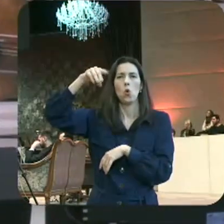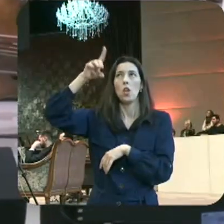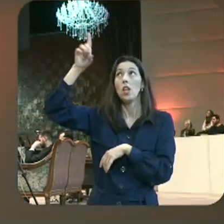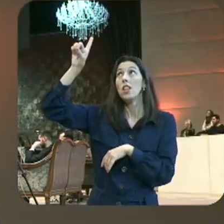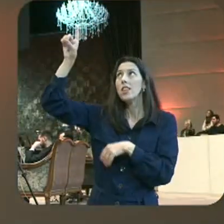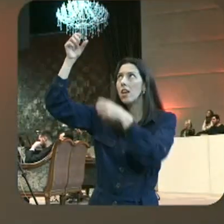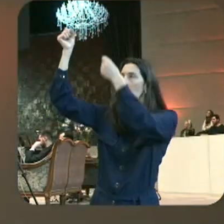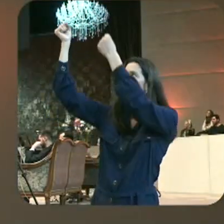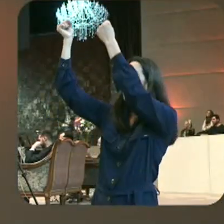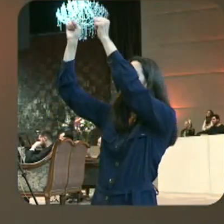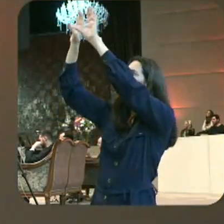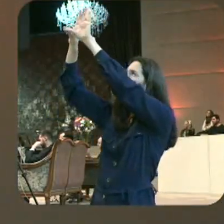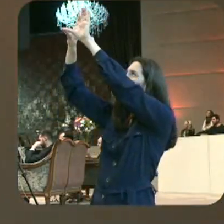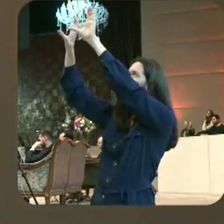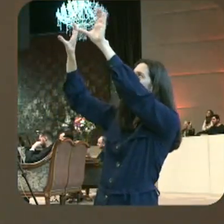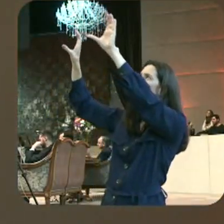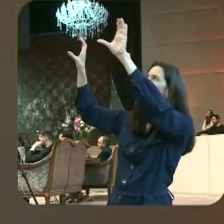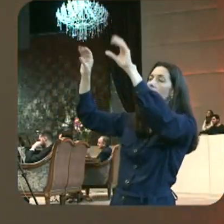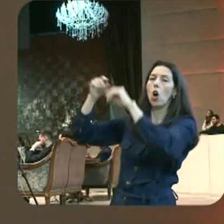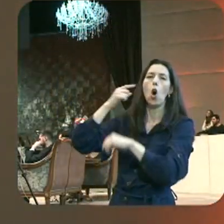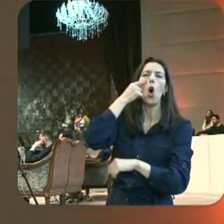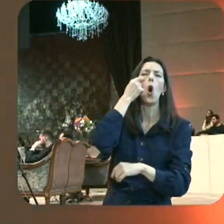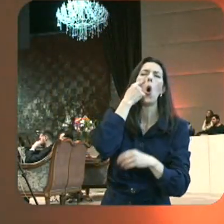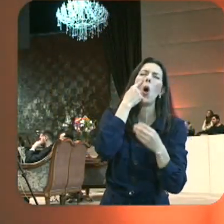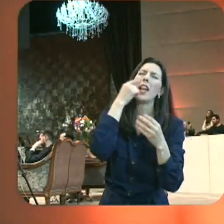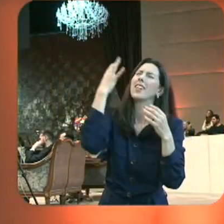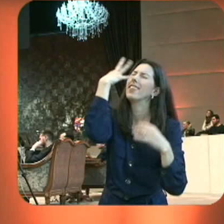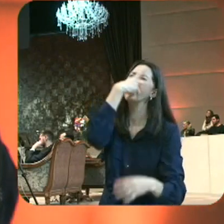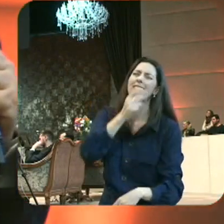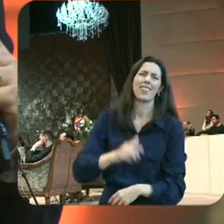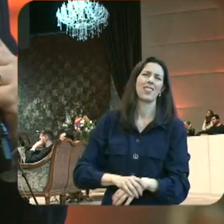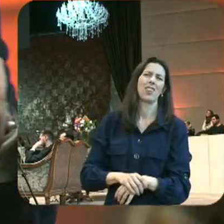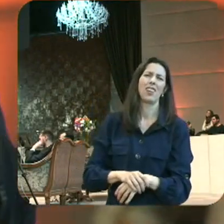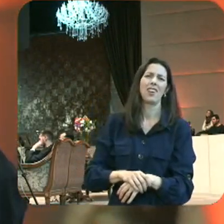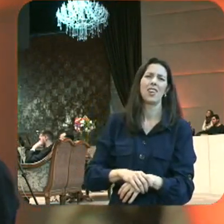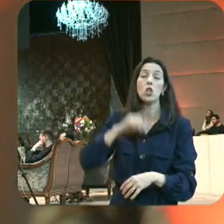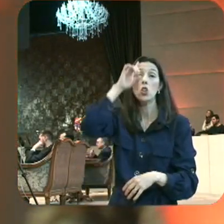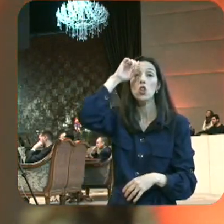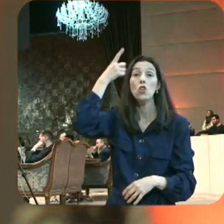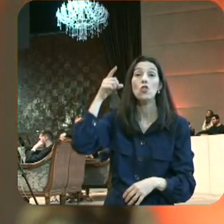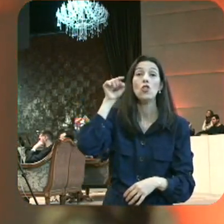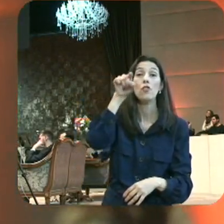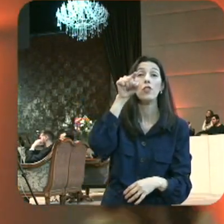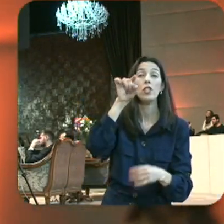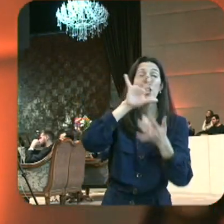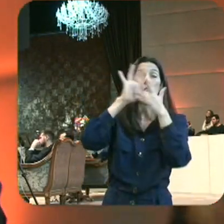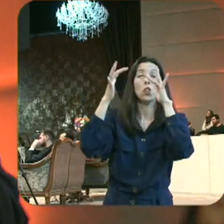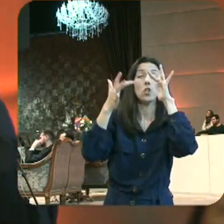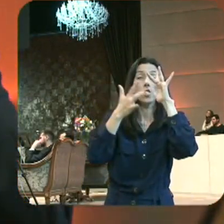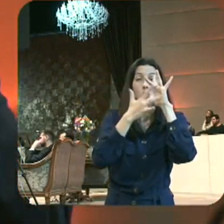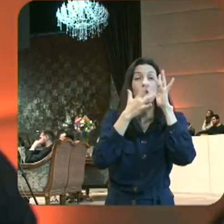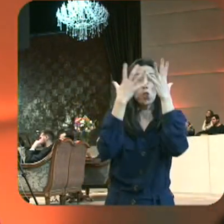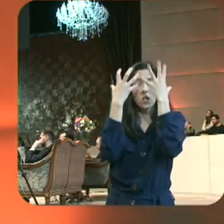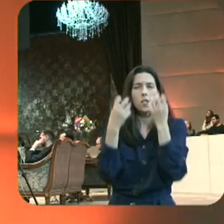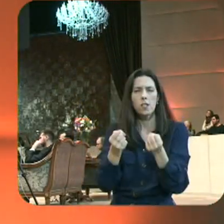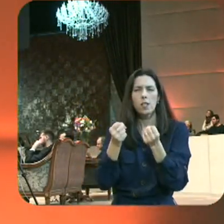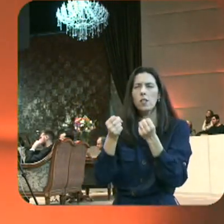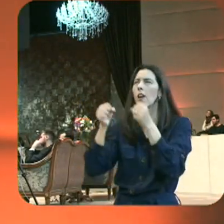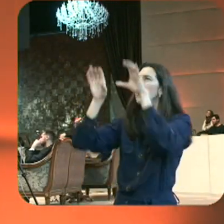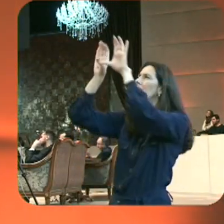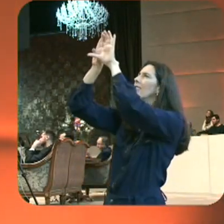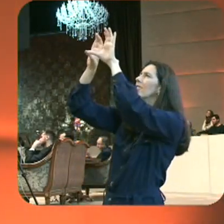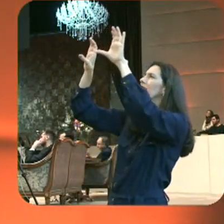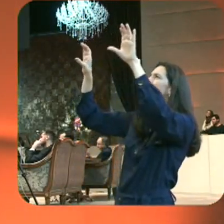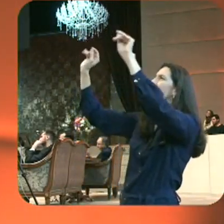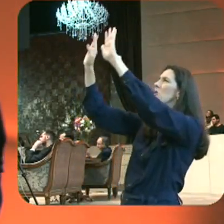Deus abriu as janelas dos céus, querido. Olha que coisa linda. Um dia que você recebeu Jesus como Senhor e Salvador, Ele abriu as janelas